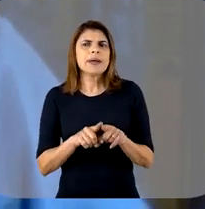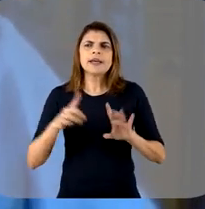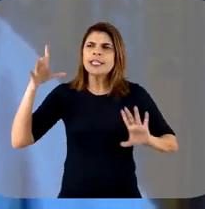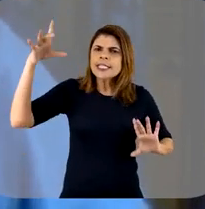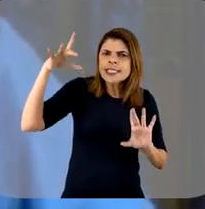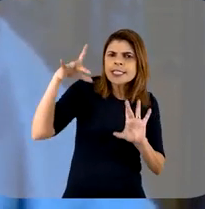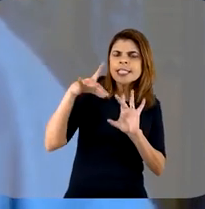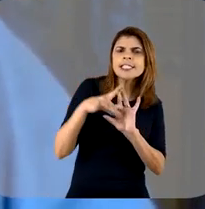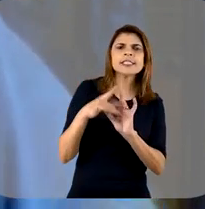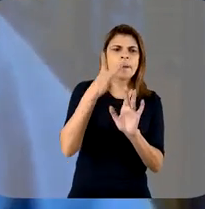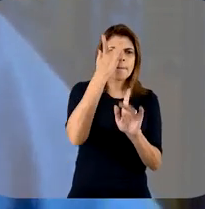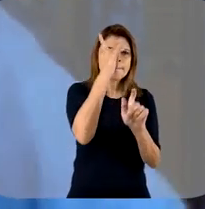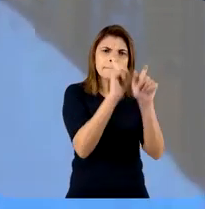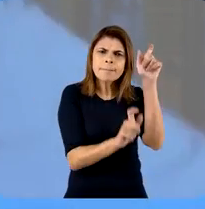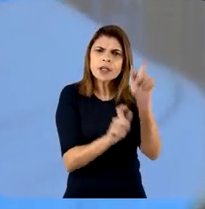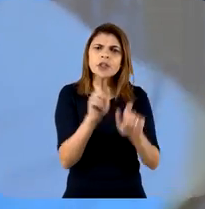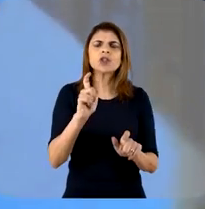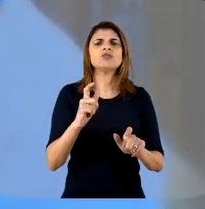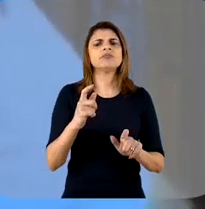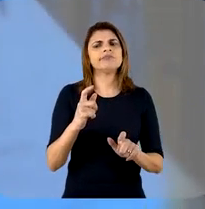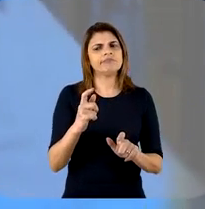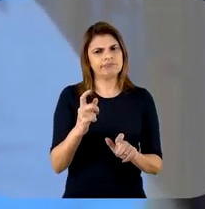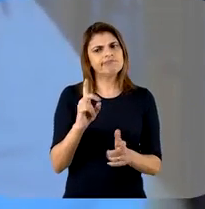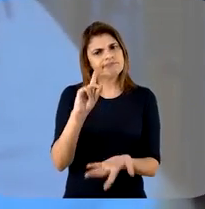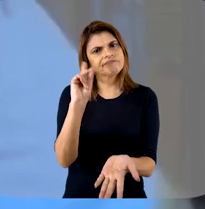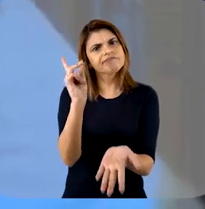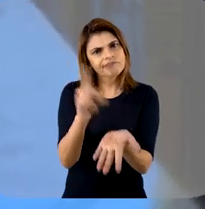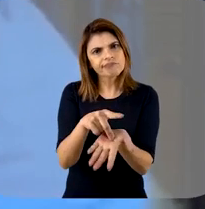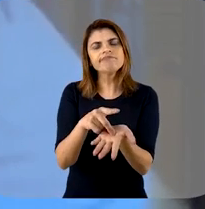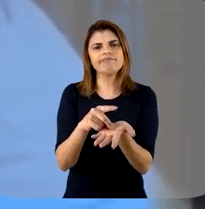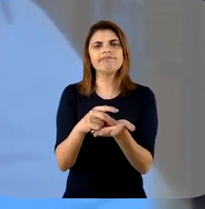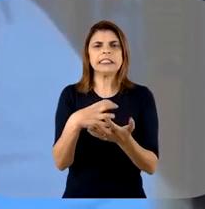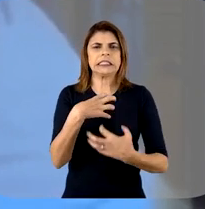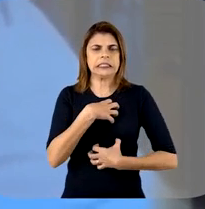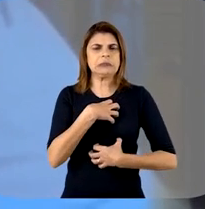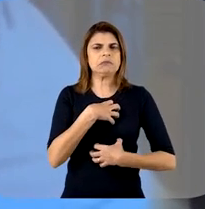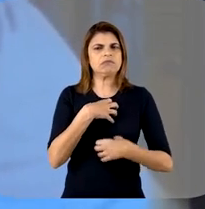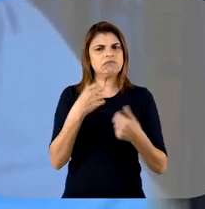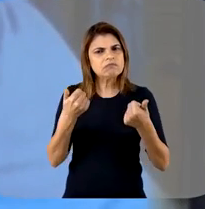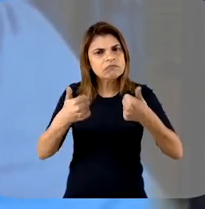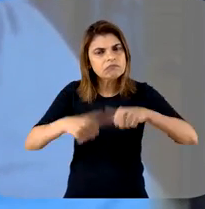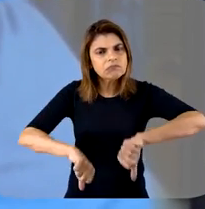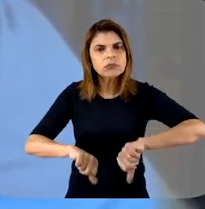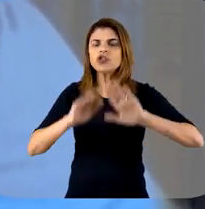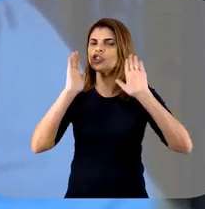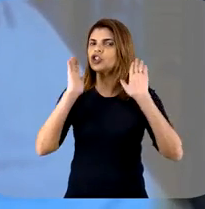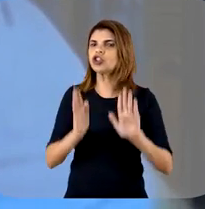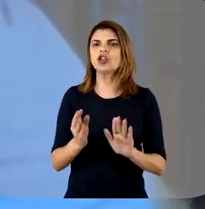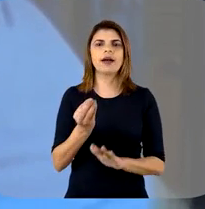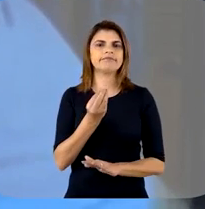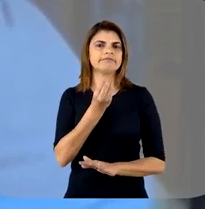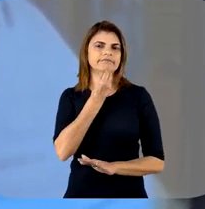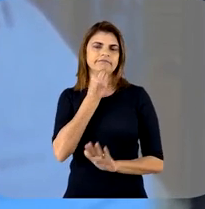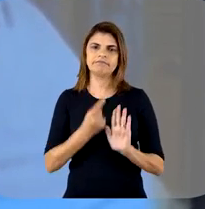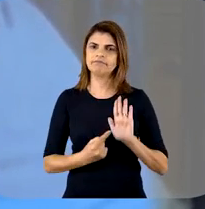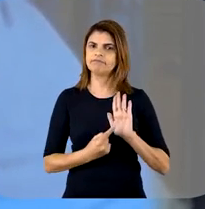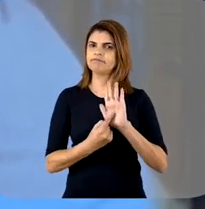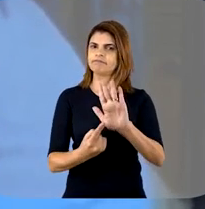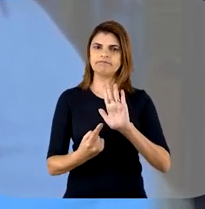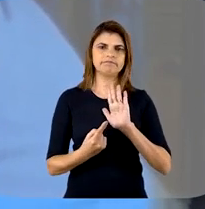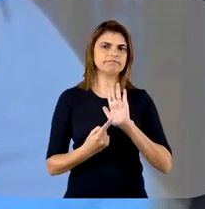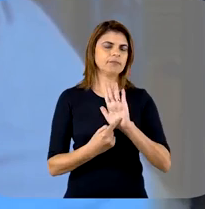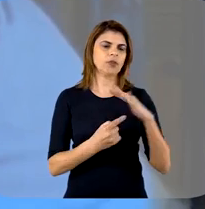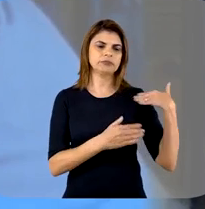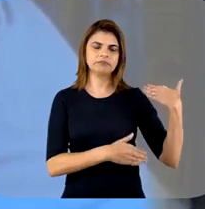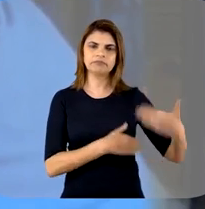entrelaçamento das pessoas que está extremamente desgastado, né? Tem já bastante evidência, né, dos efeitos disso